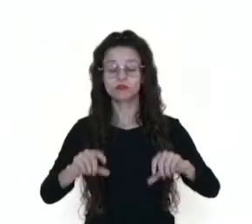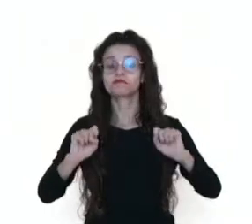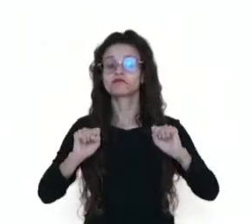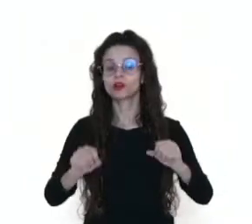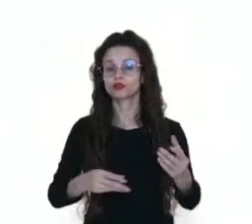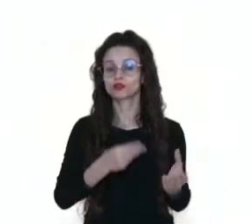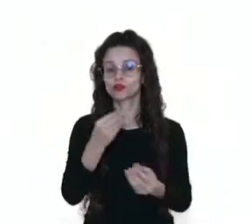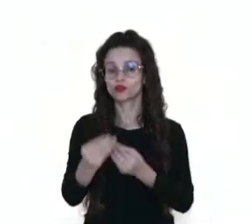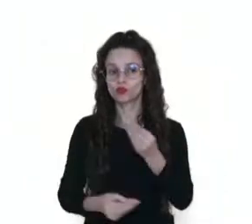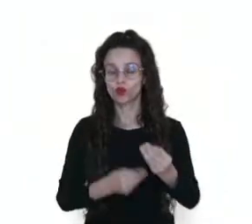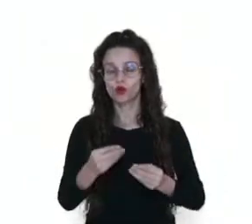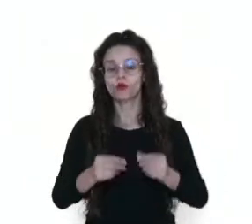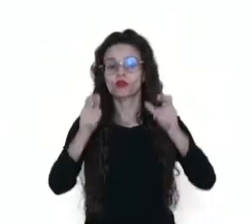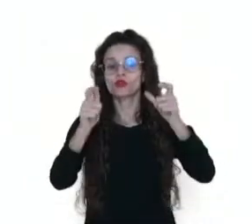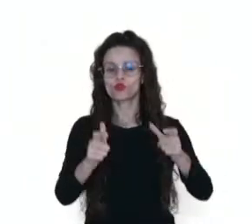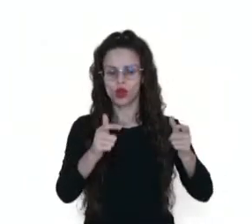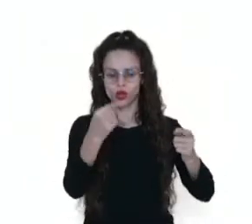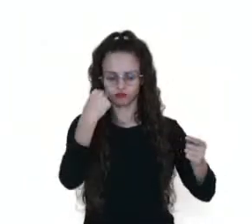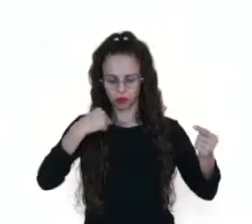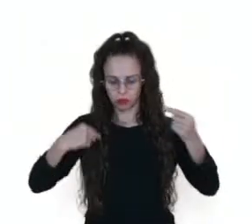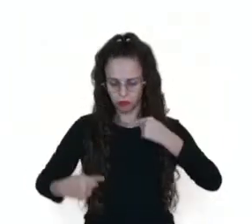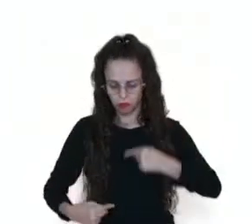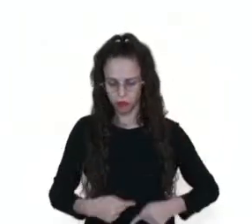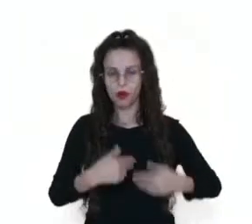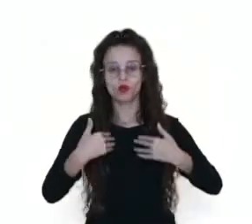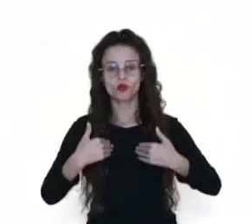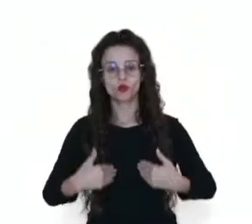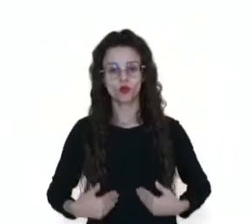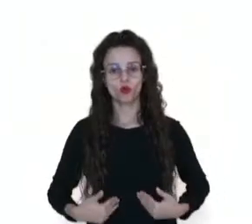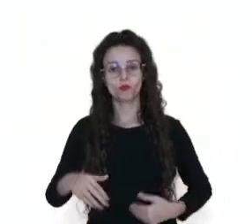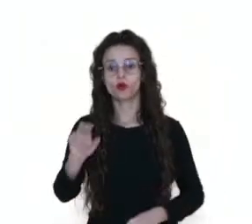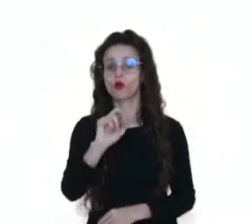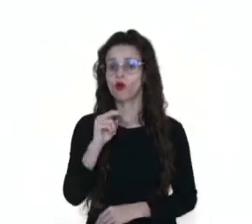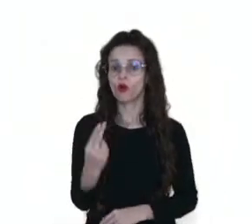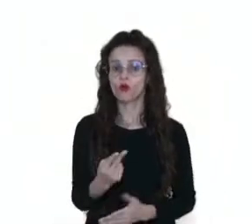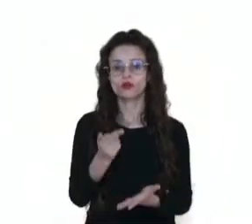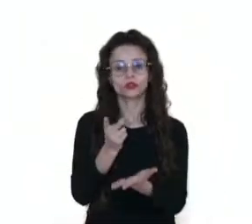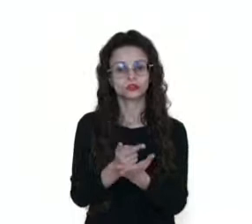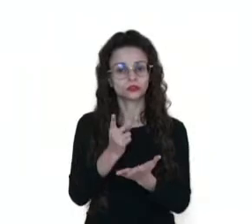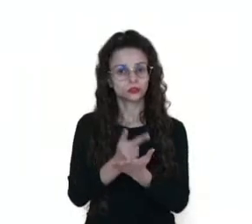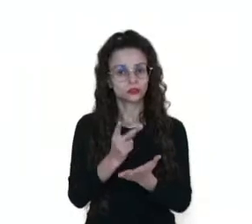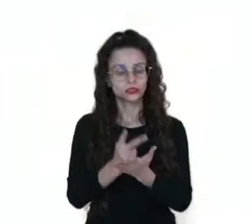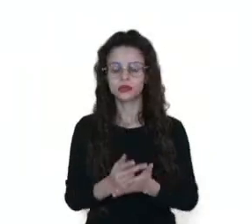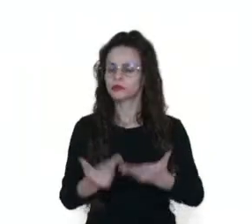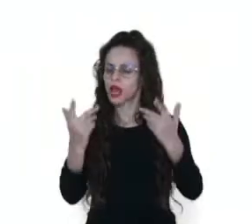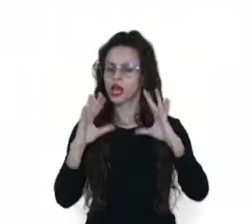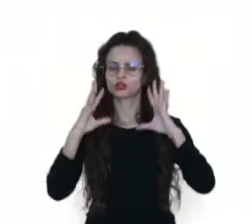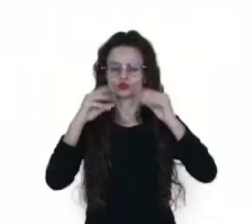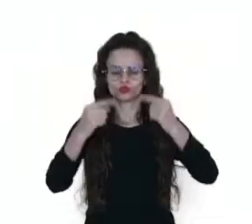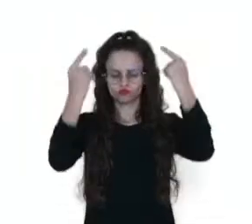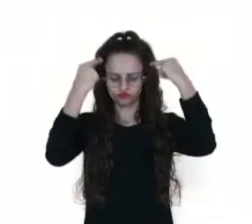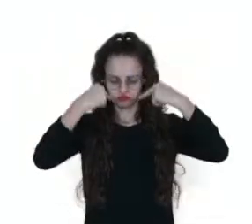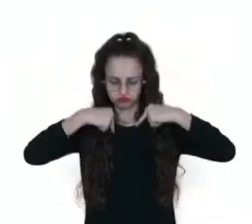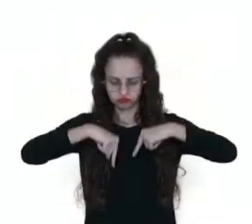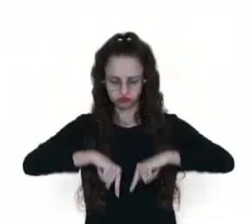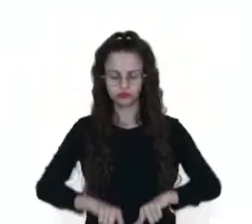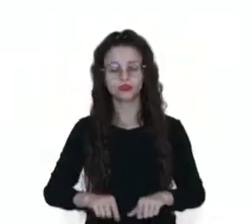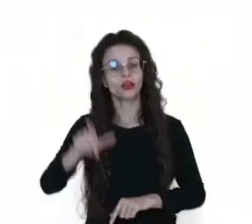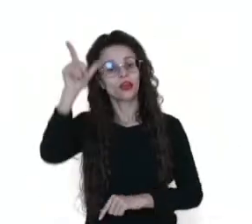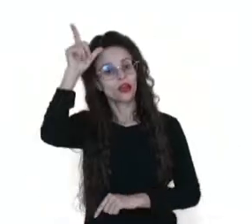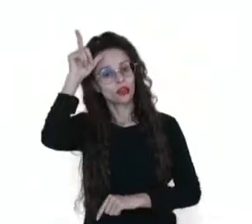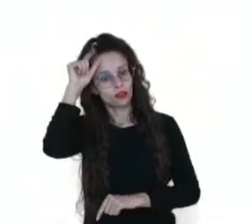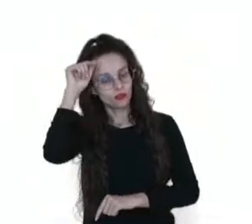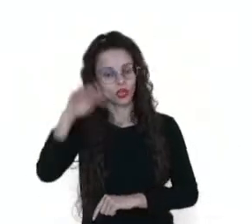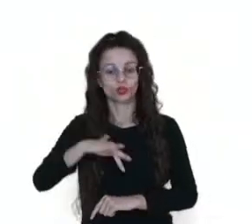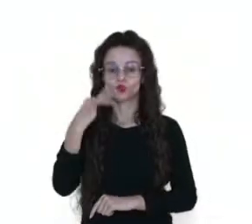aplicada a determinadas partes do corpo ou continuamente a todo o corpo, para aliviar traumas